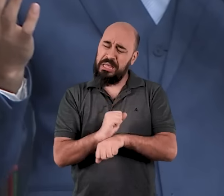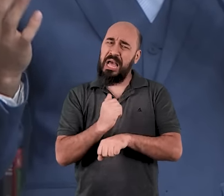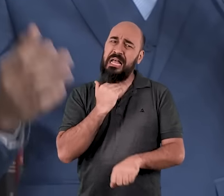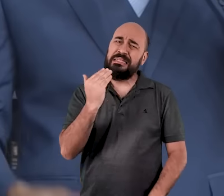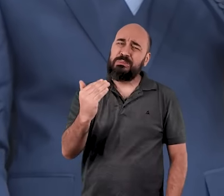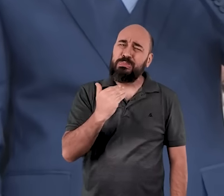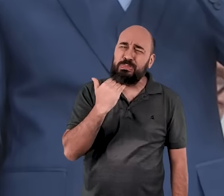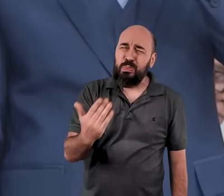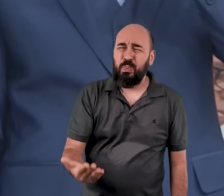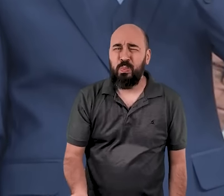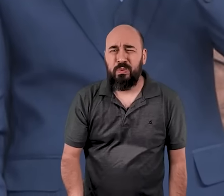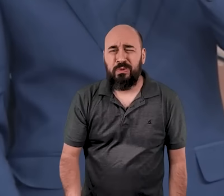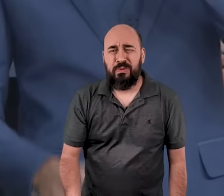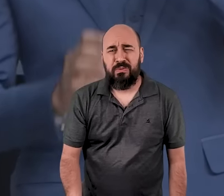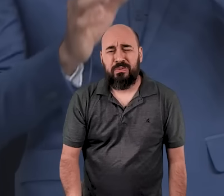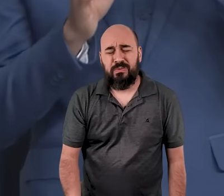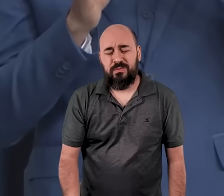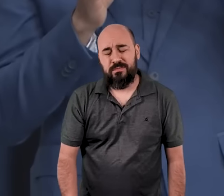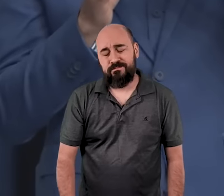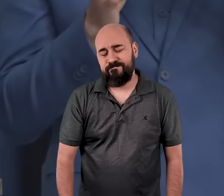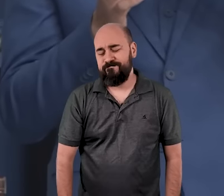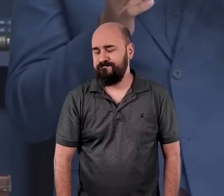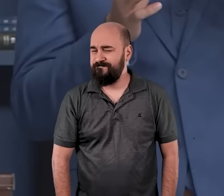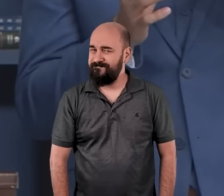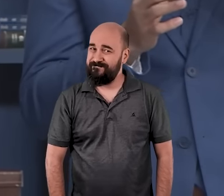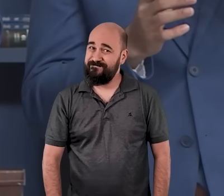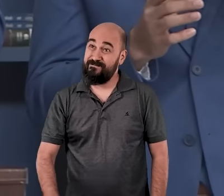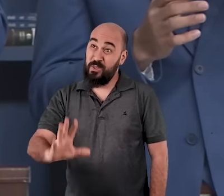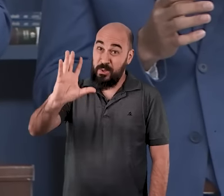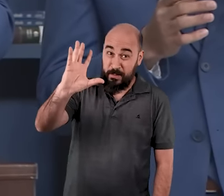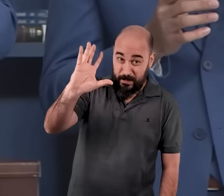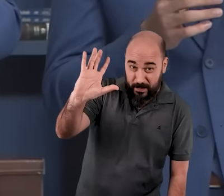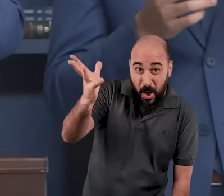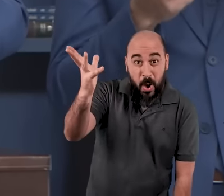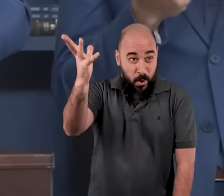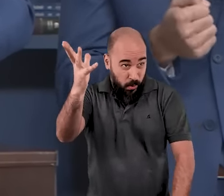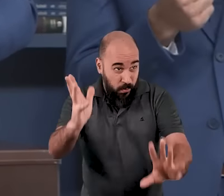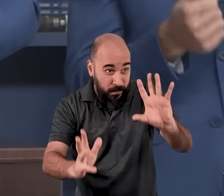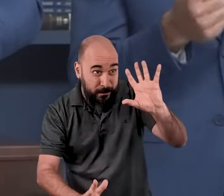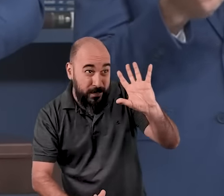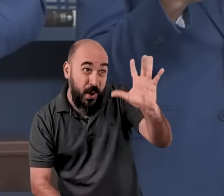esperado em vão, os sinais vão se